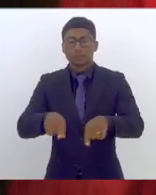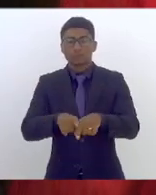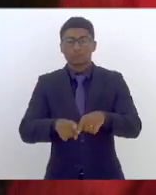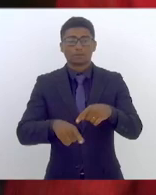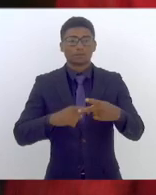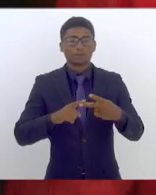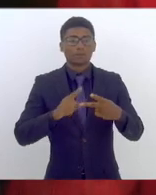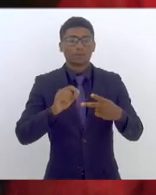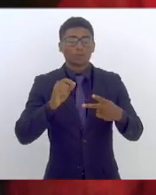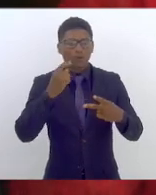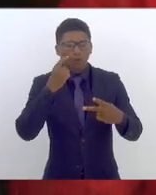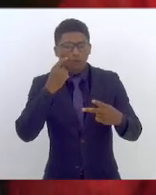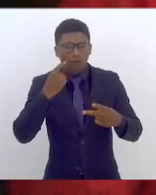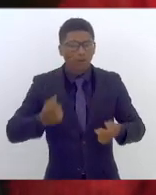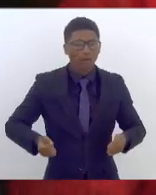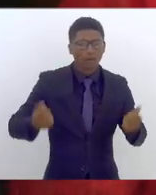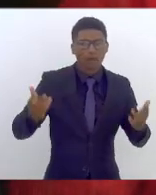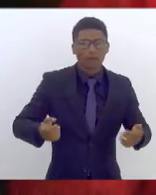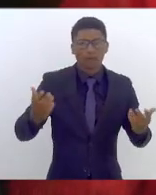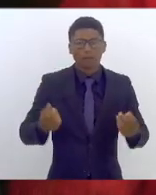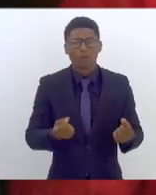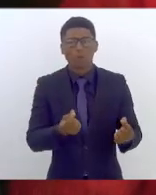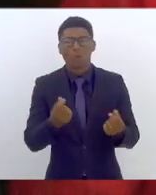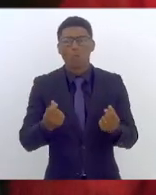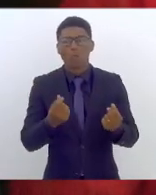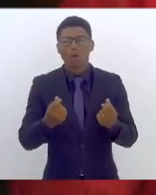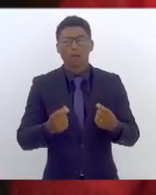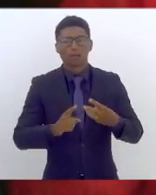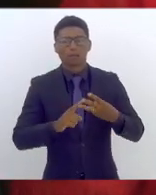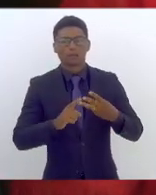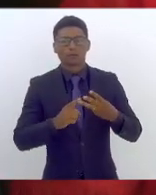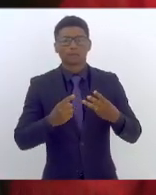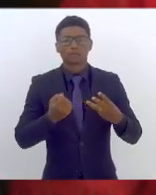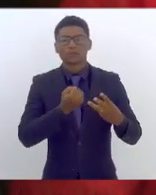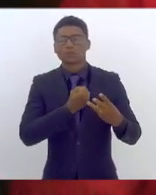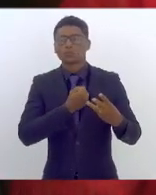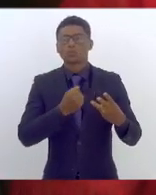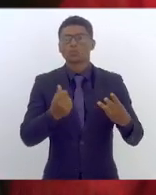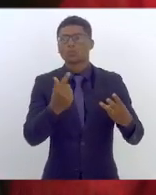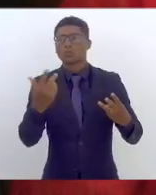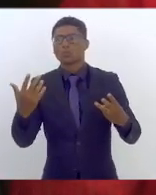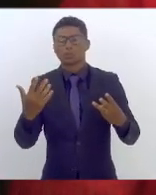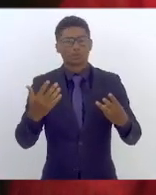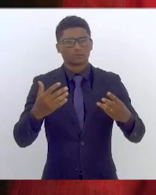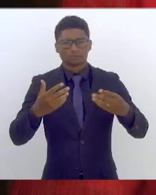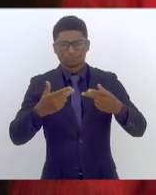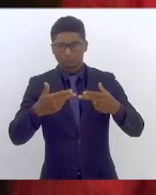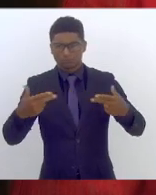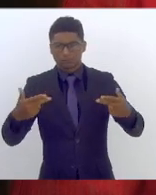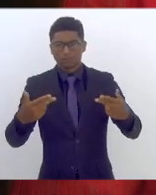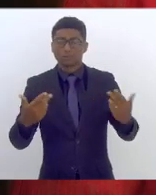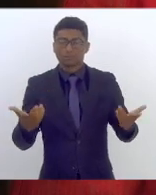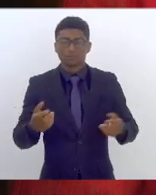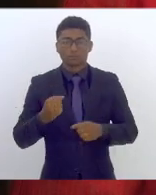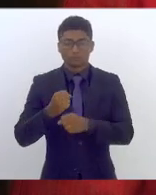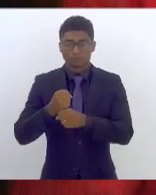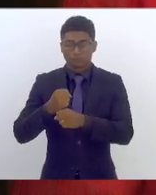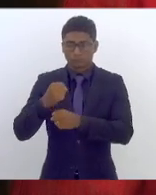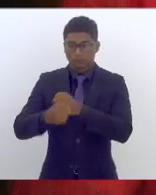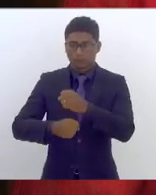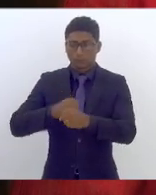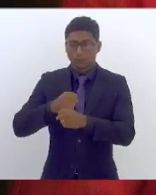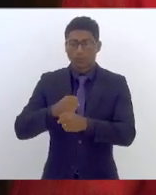quanto aos números a preocupação em todas as matérias relevantes para esse estado foi um ano incrivelmente